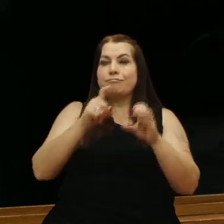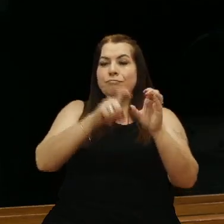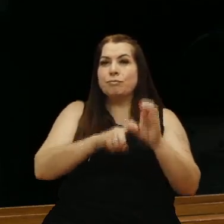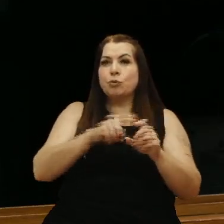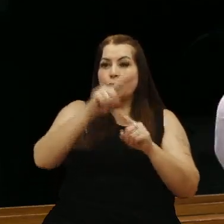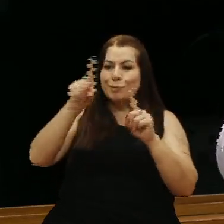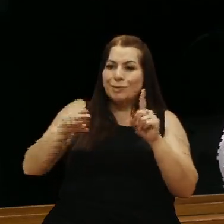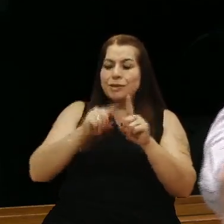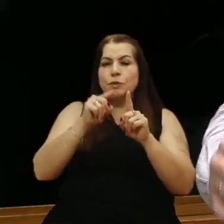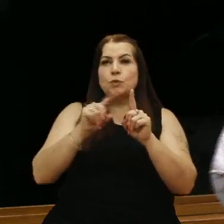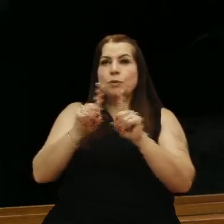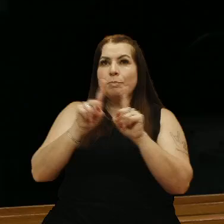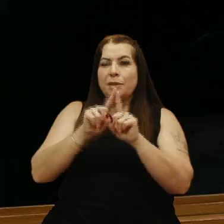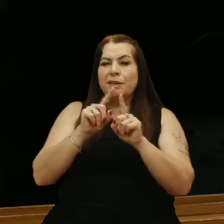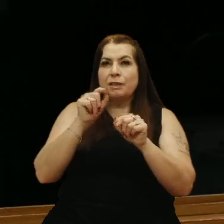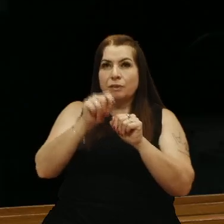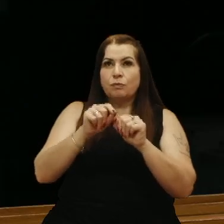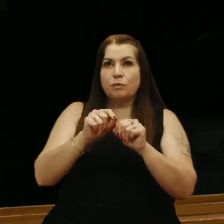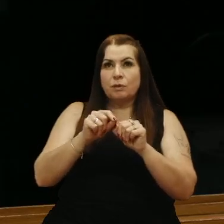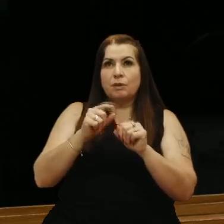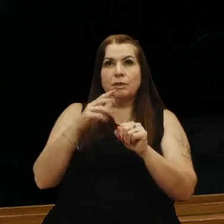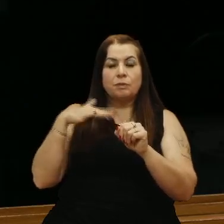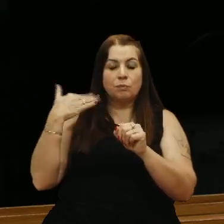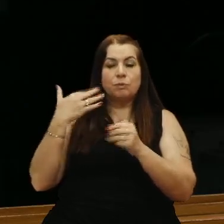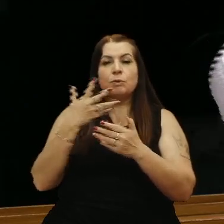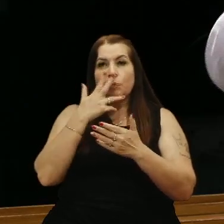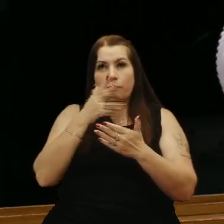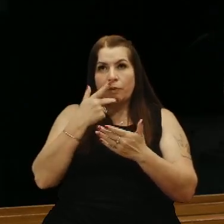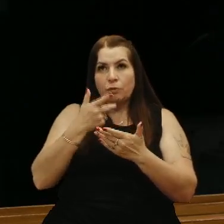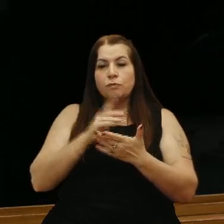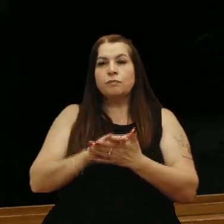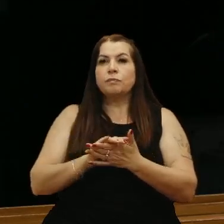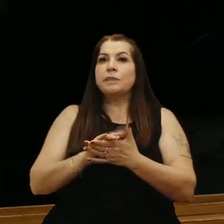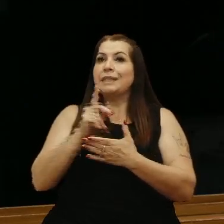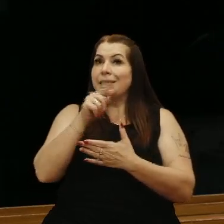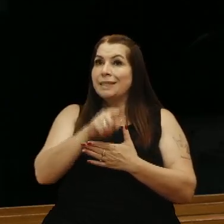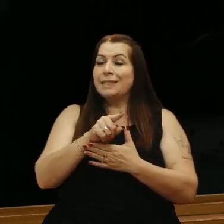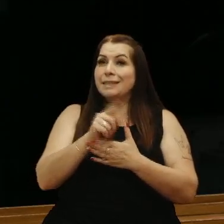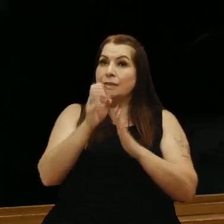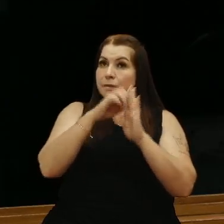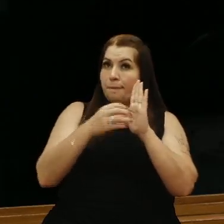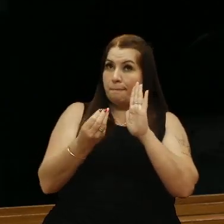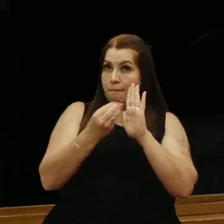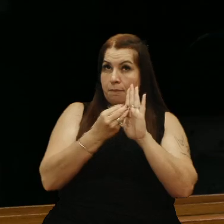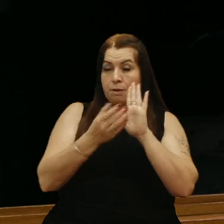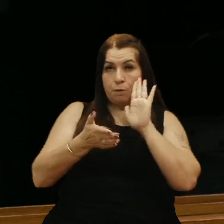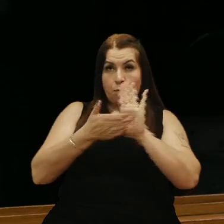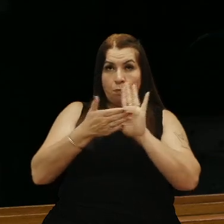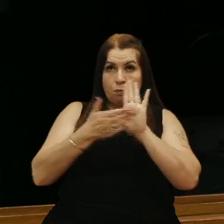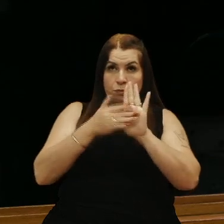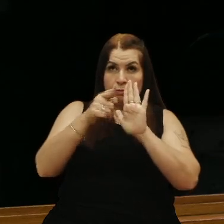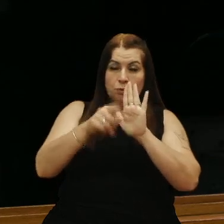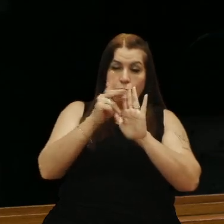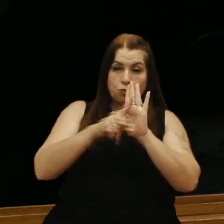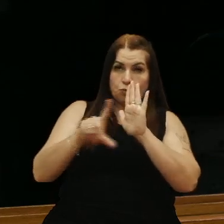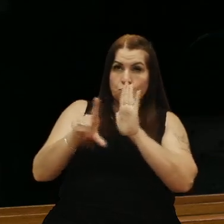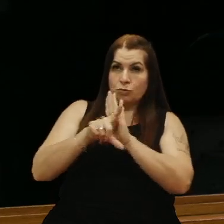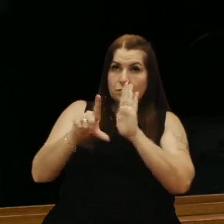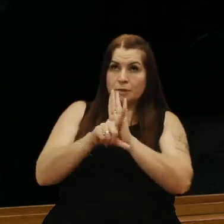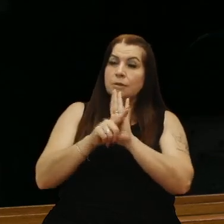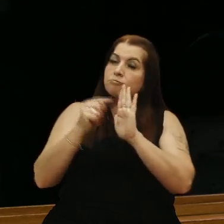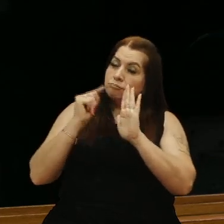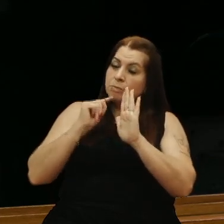ciclo vicioso que bem tratou a vereadora Andressa Marques. Então, nessas emendas que nós propusemos a esse projeto de lei, nós